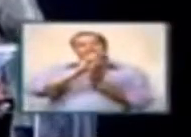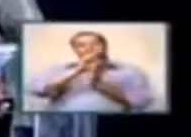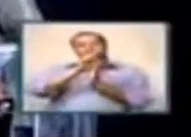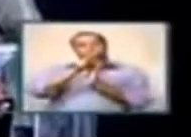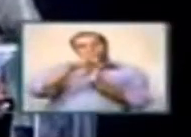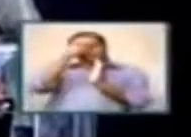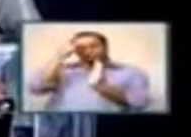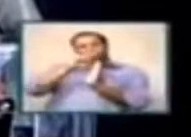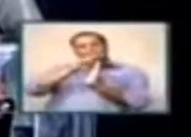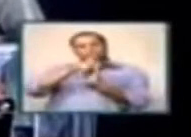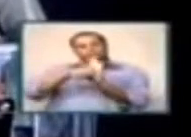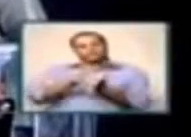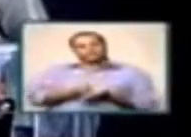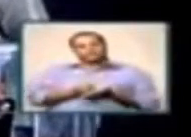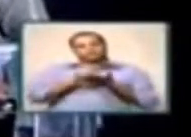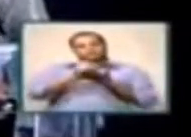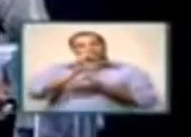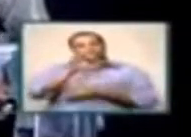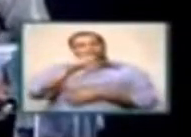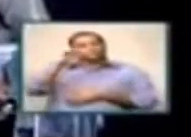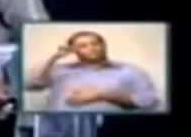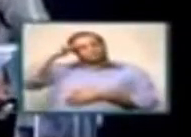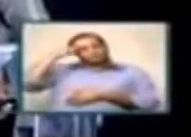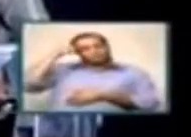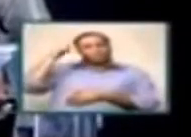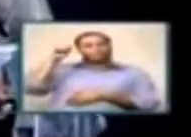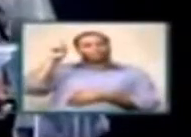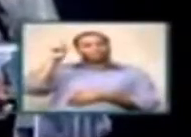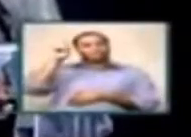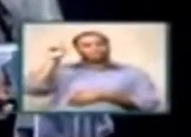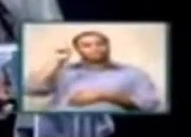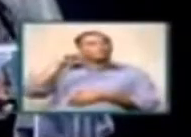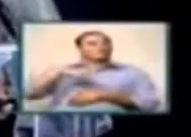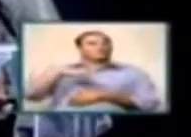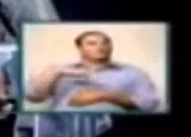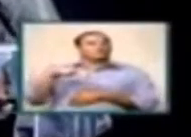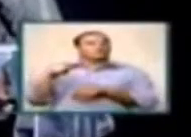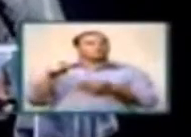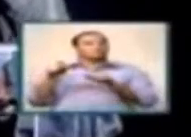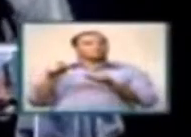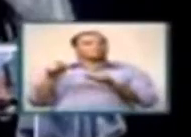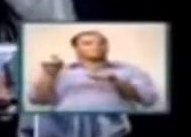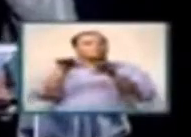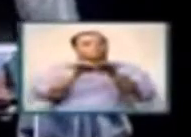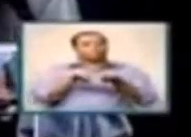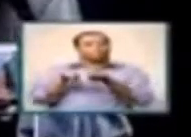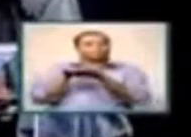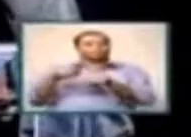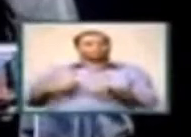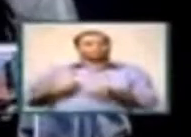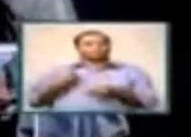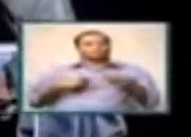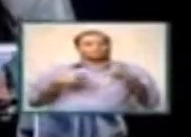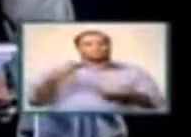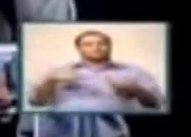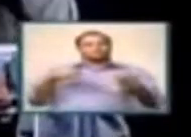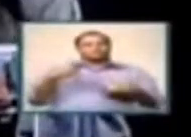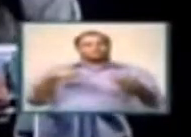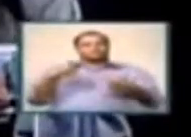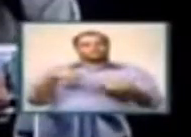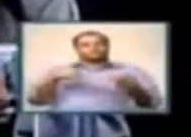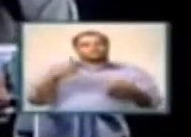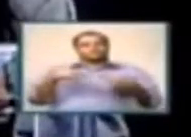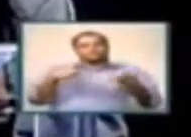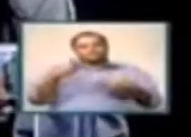de que gozam as cotas para negros não estão democraticamente presentes no debate